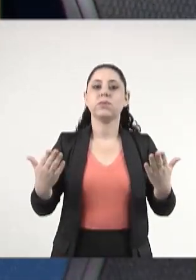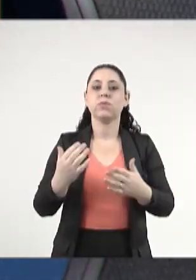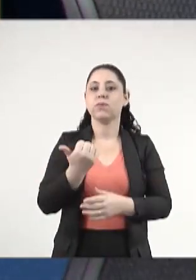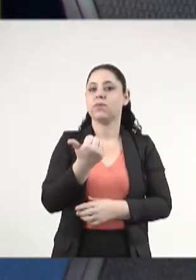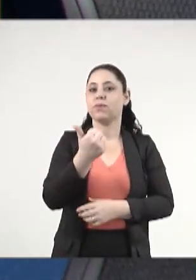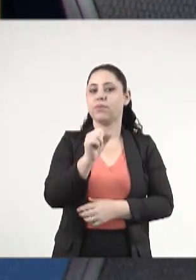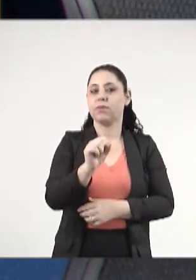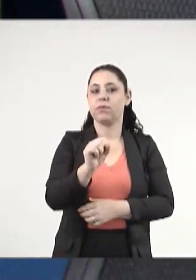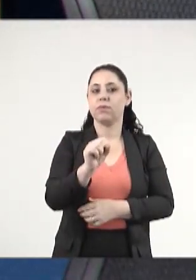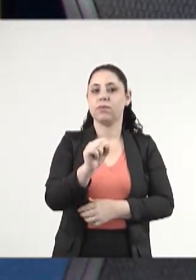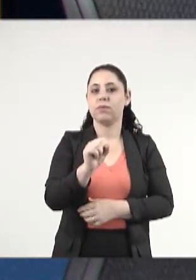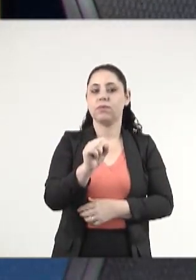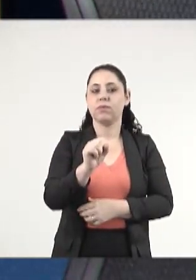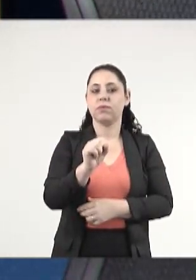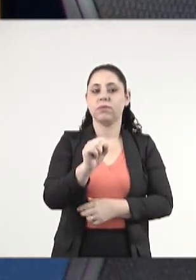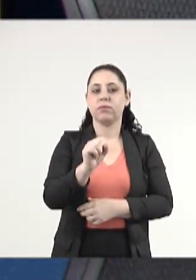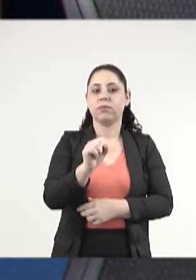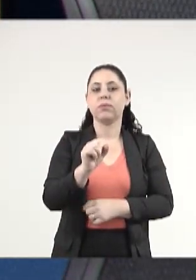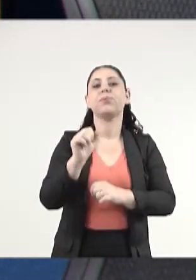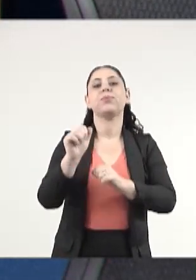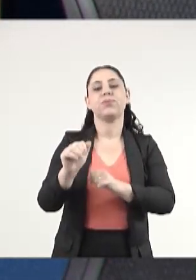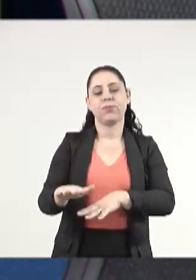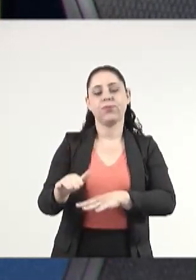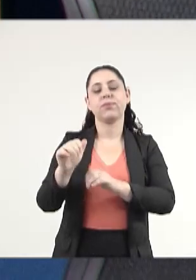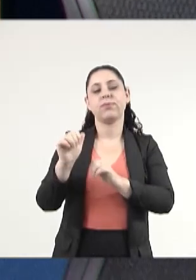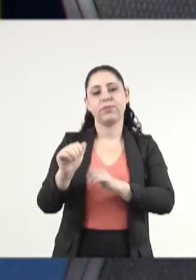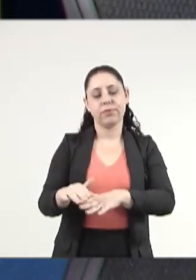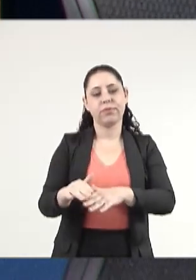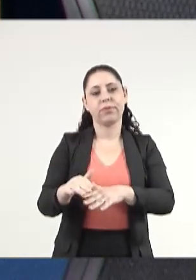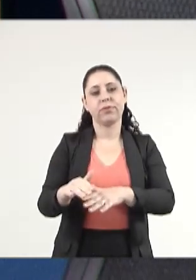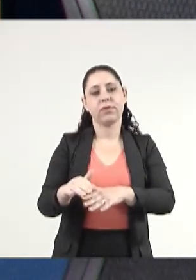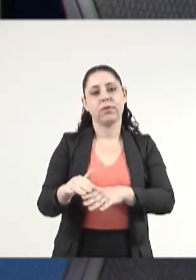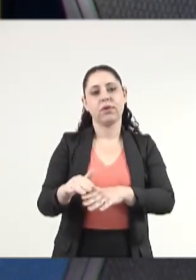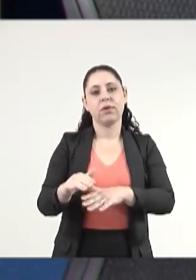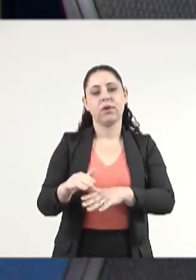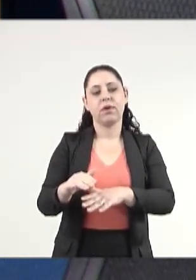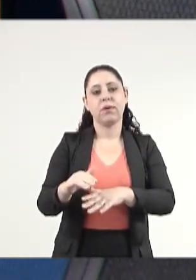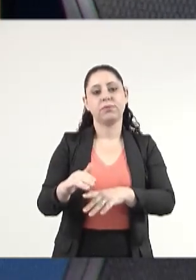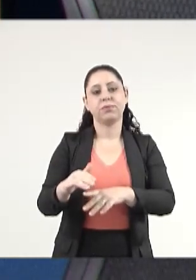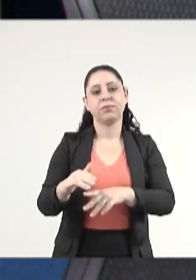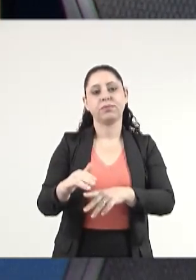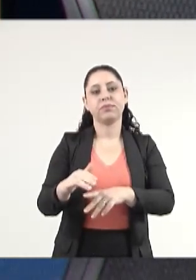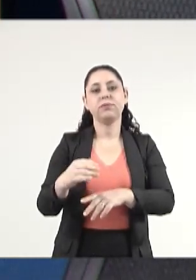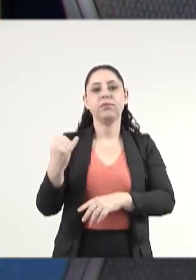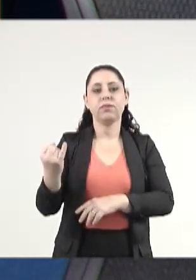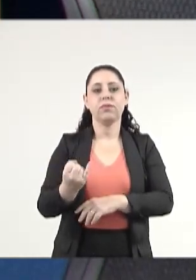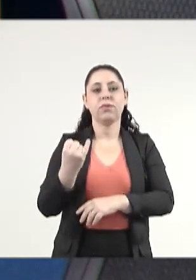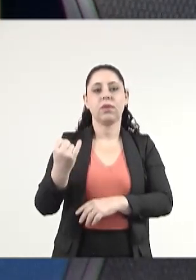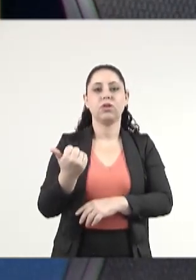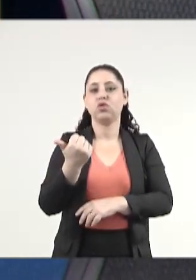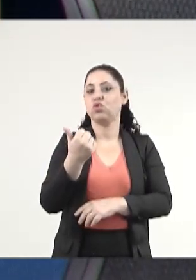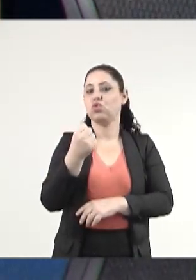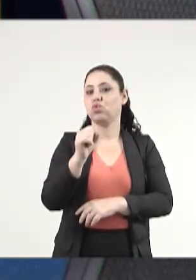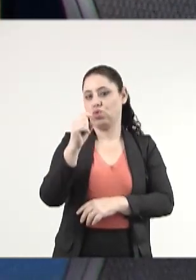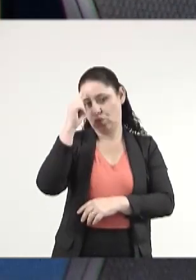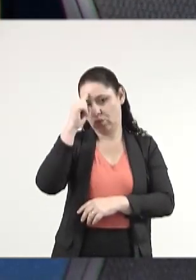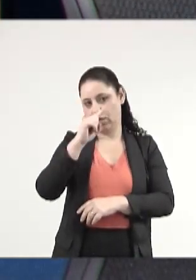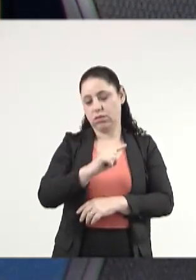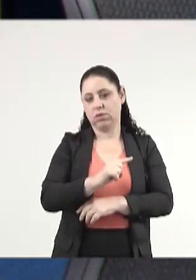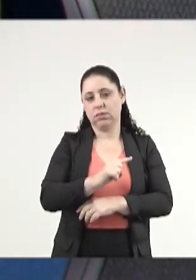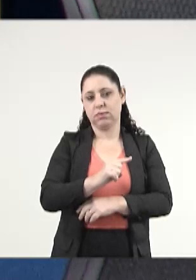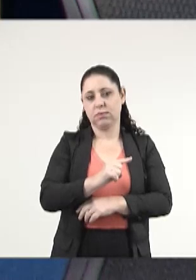dia 18 de setembro, portanto, aí há 18